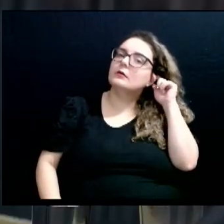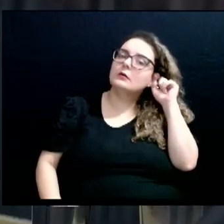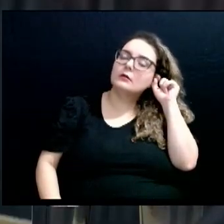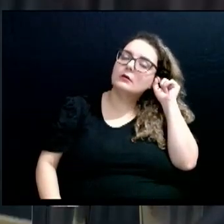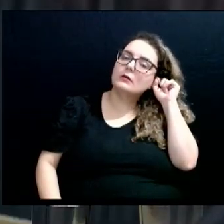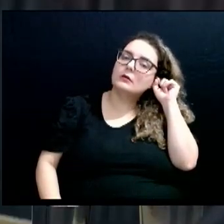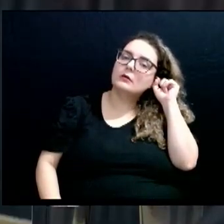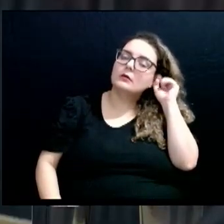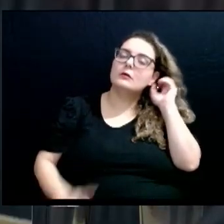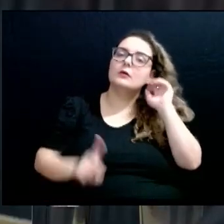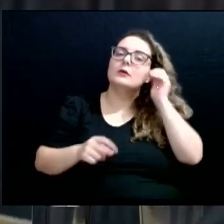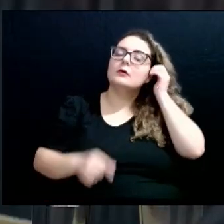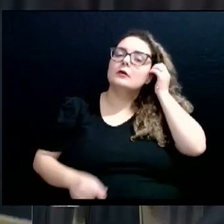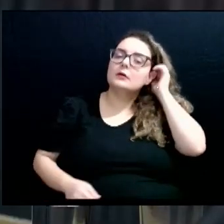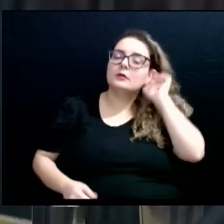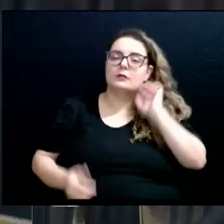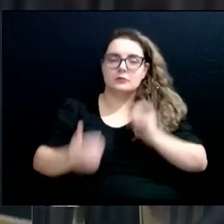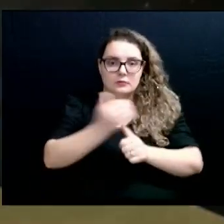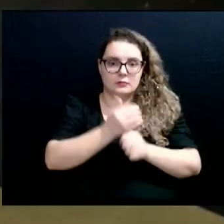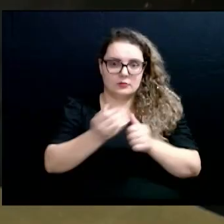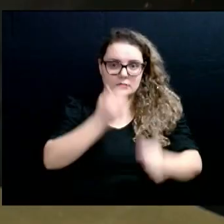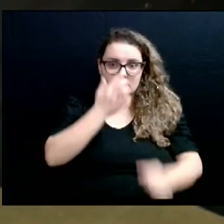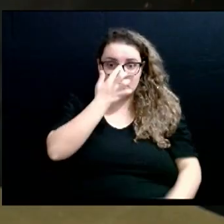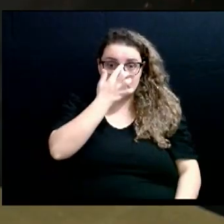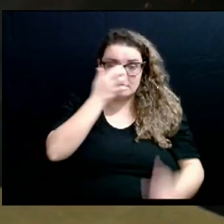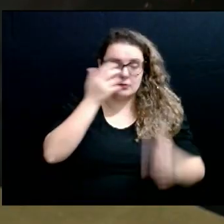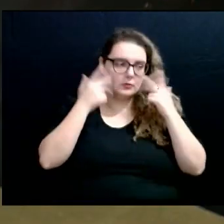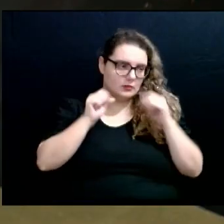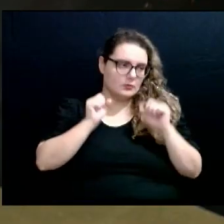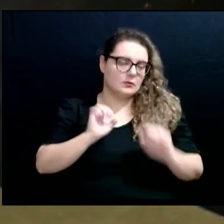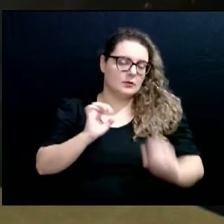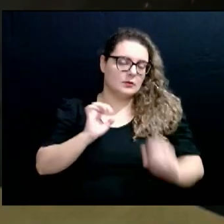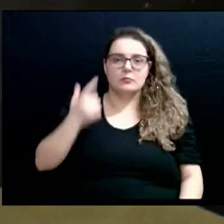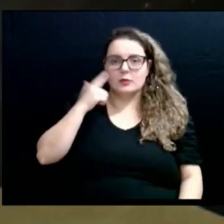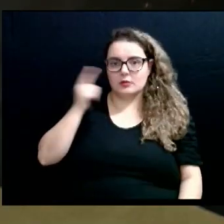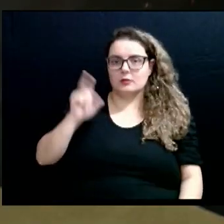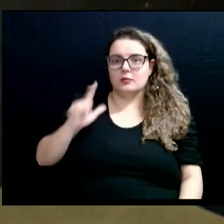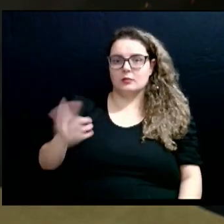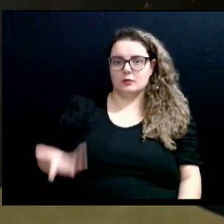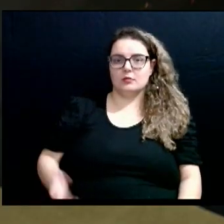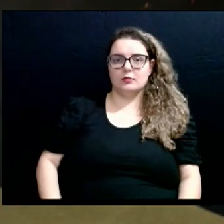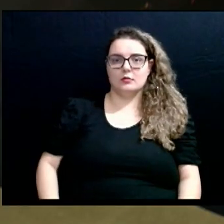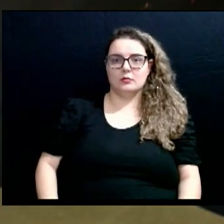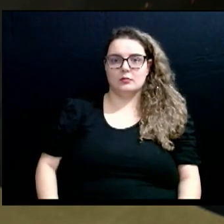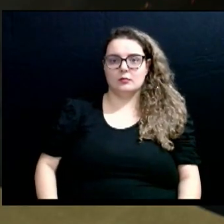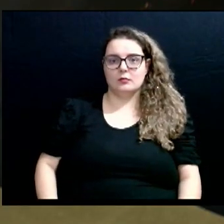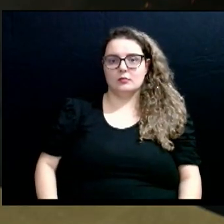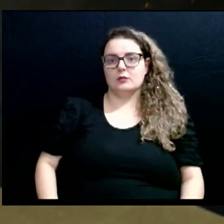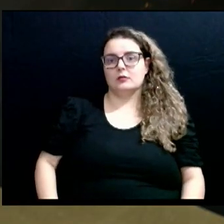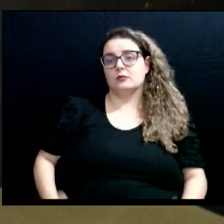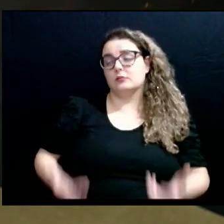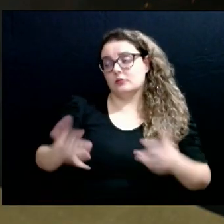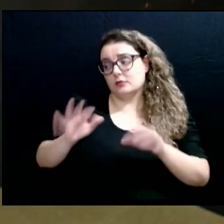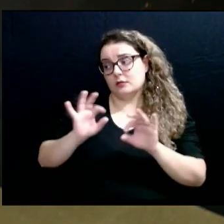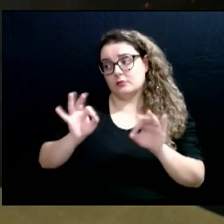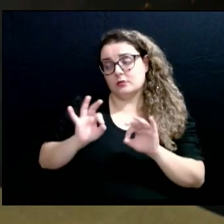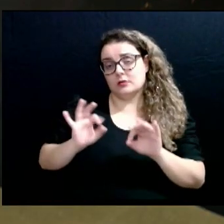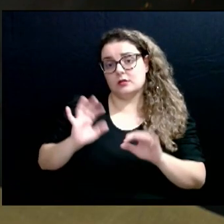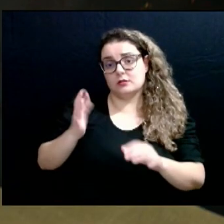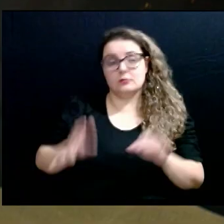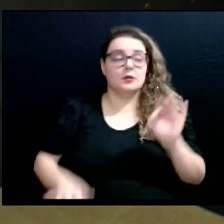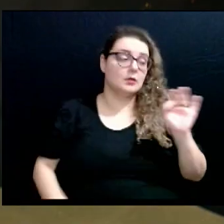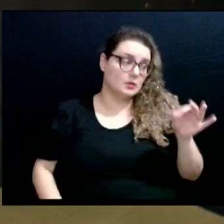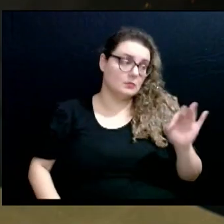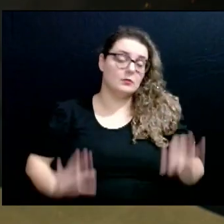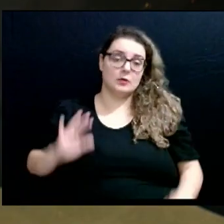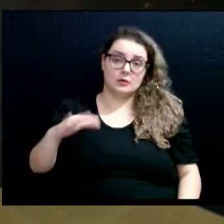é comum sim, pode acontecer. É claro, né, a gente nunca quer que nada aconteça, mas Exatamente. quando acontece a